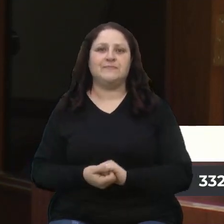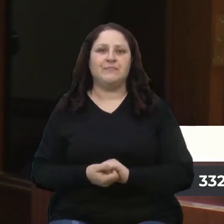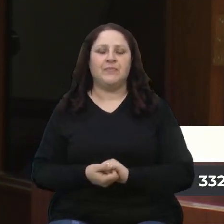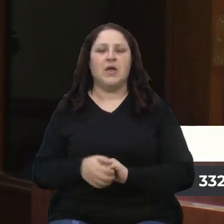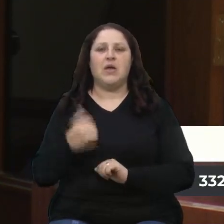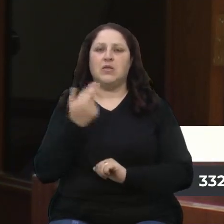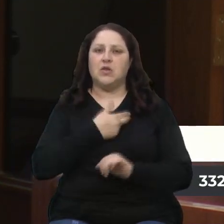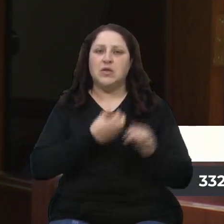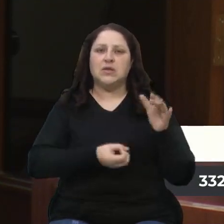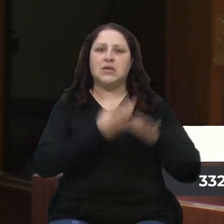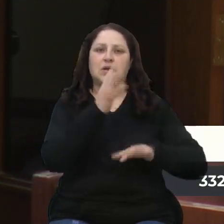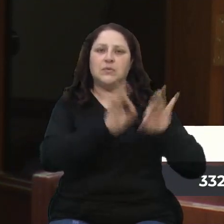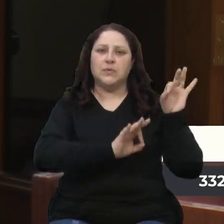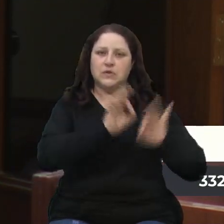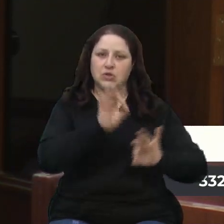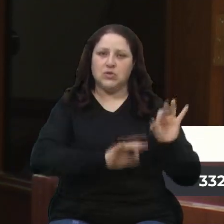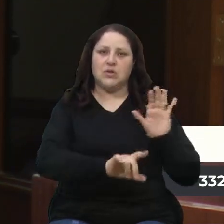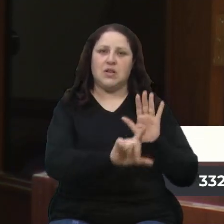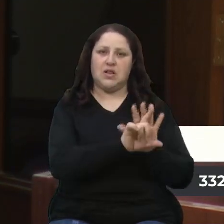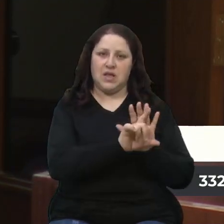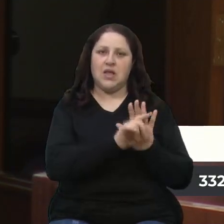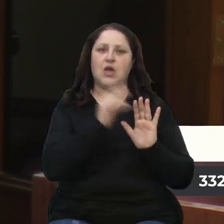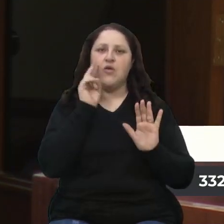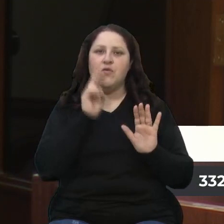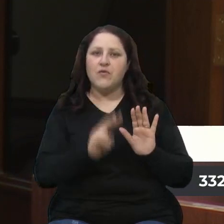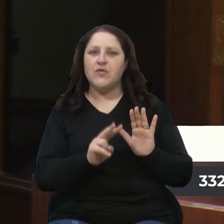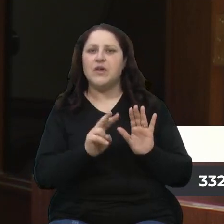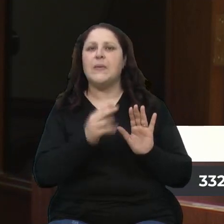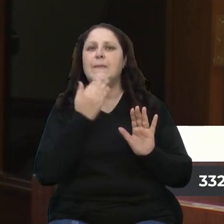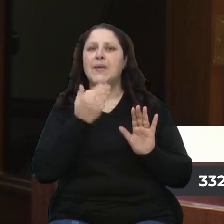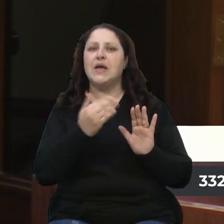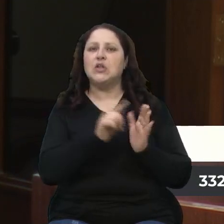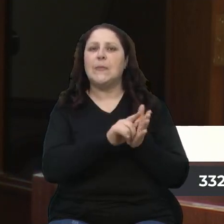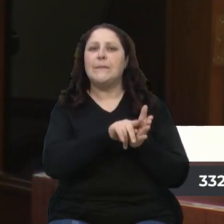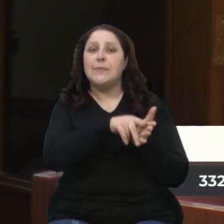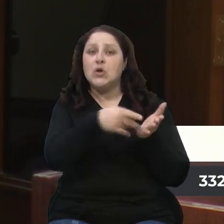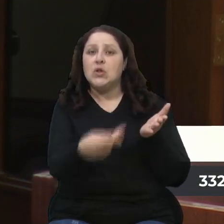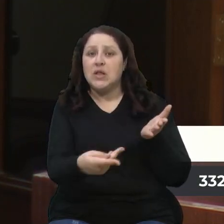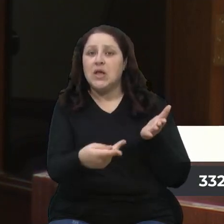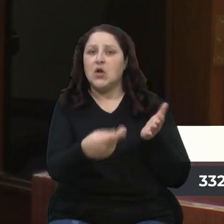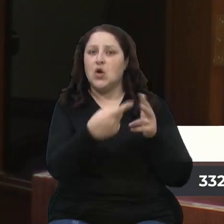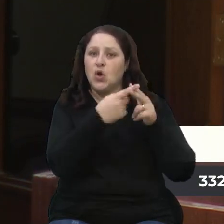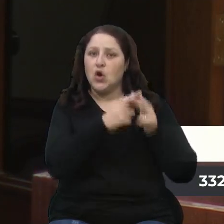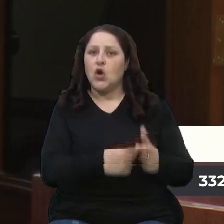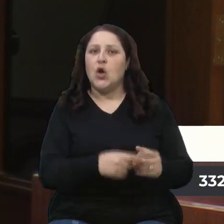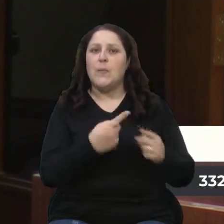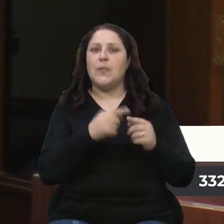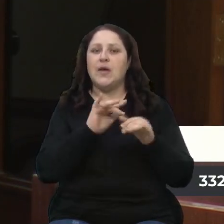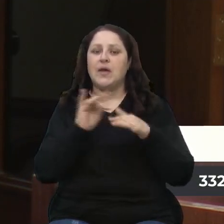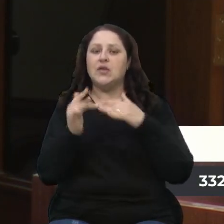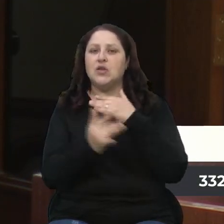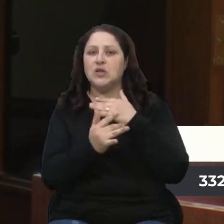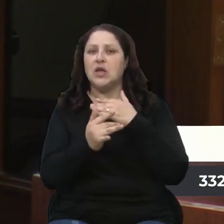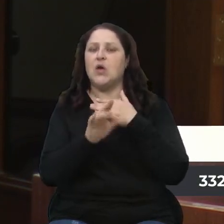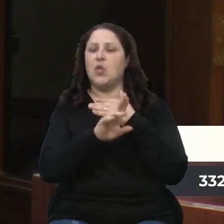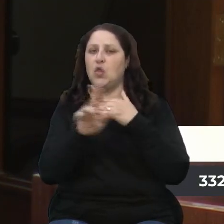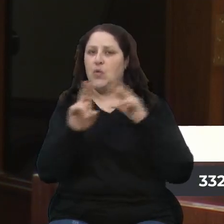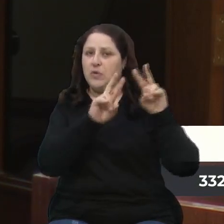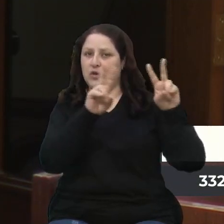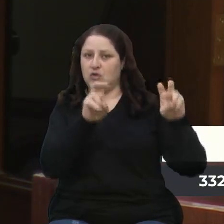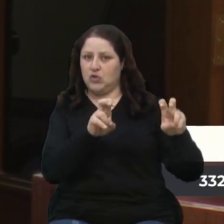de lei, e até eu vi, peço que o Pioneiro faça uma correção, porque o título da matéria nas redes sociais ou seja,